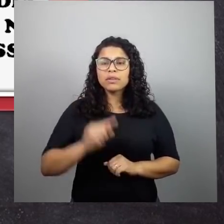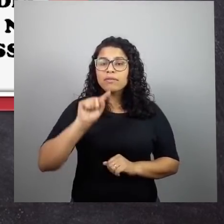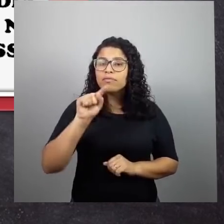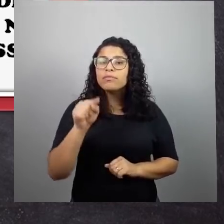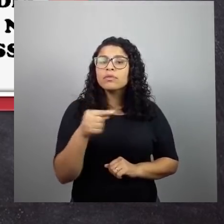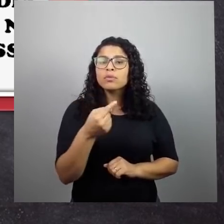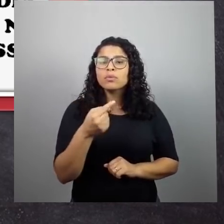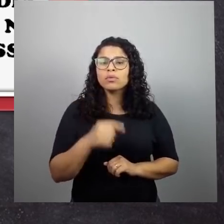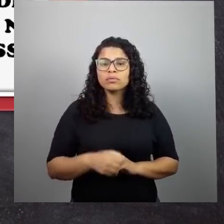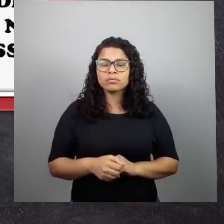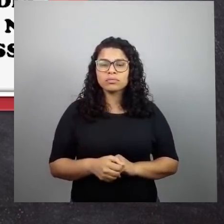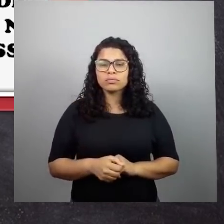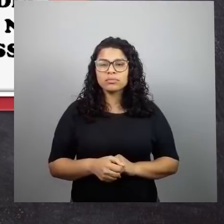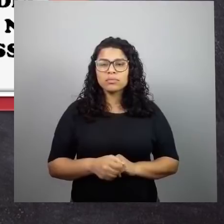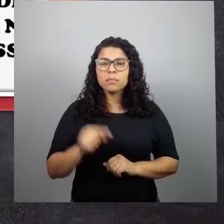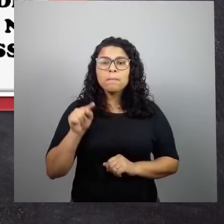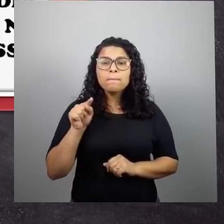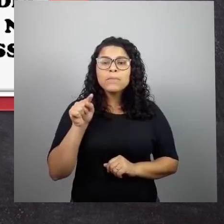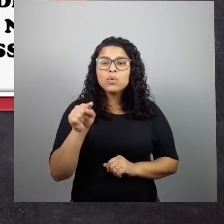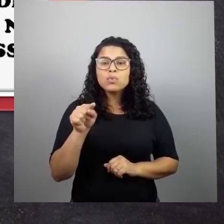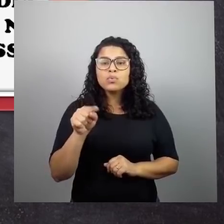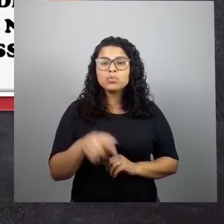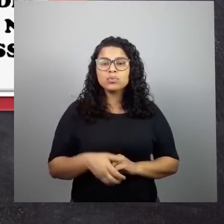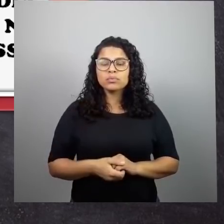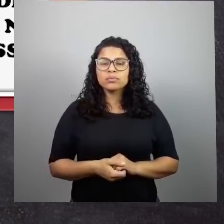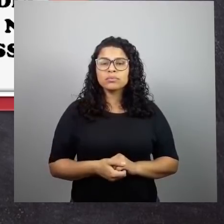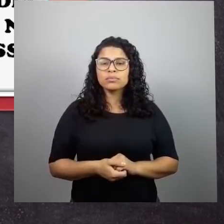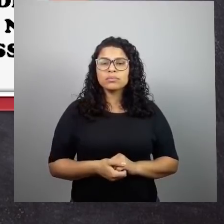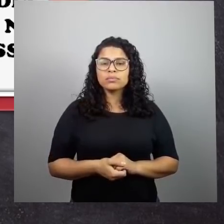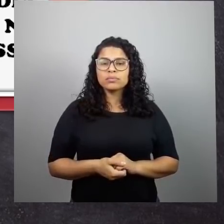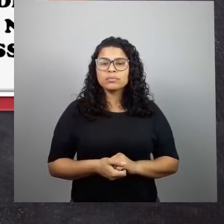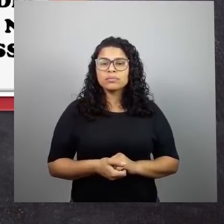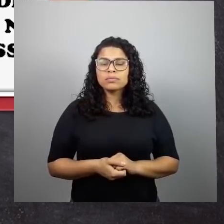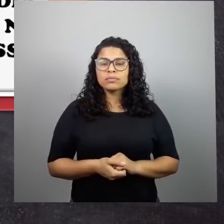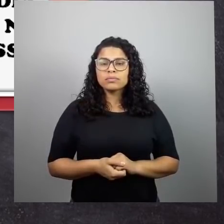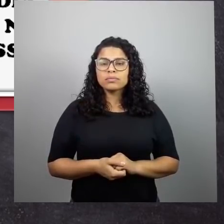olha, vírgula, o